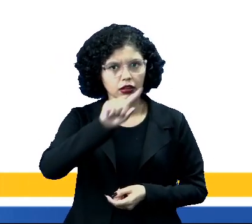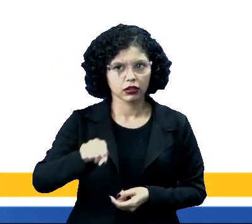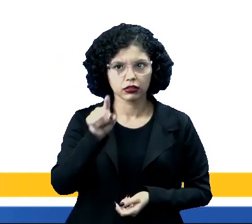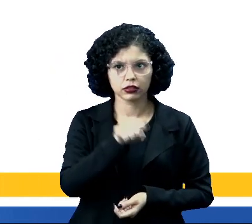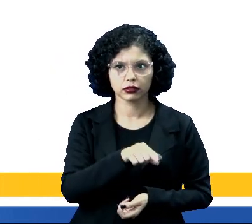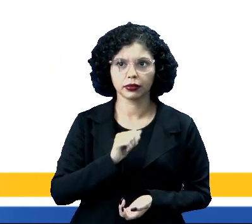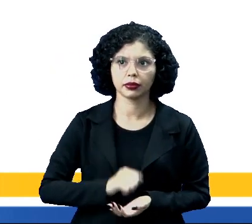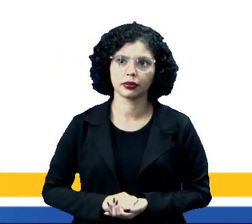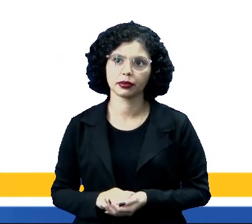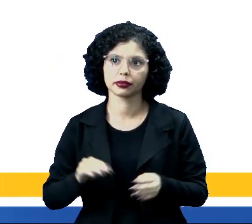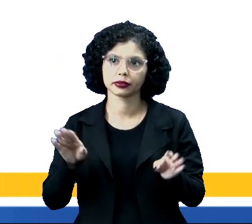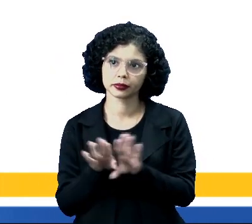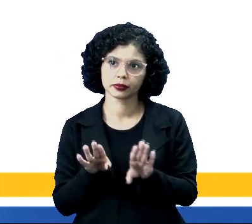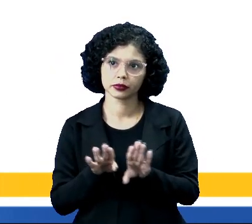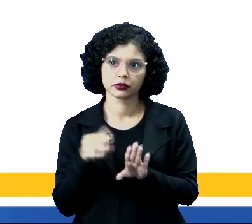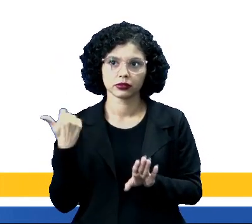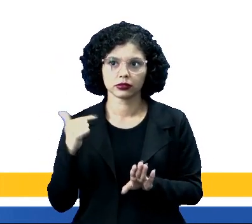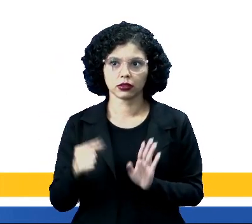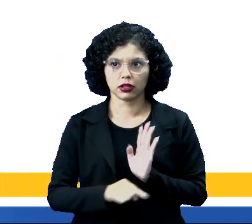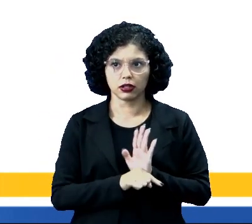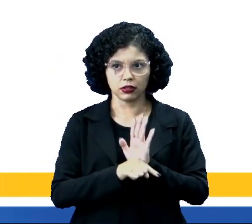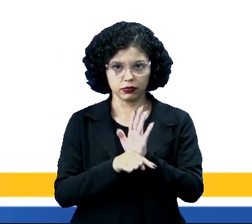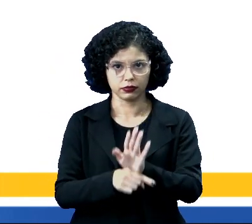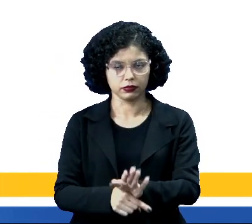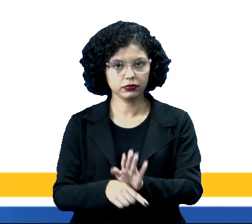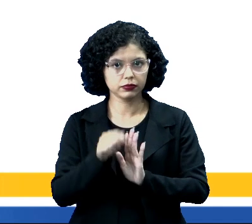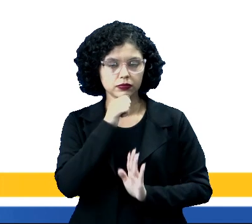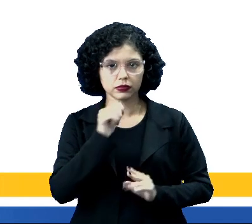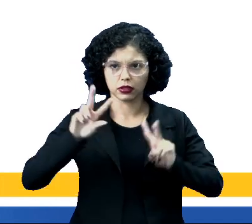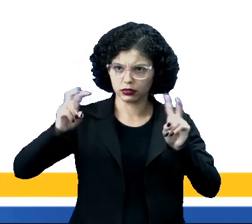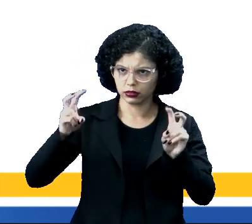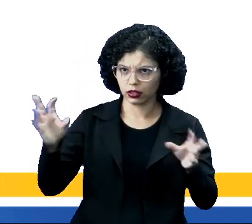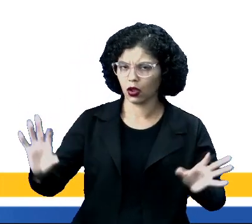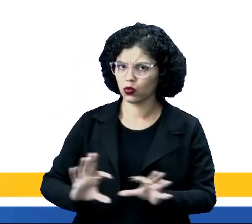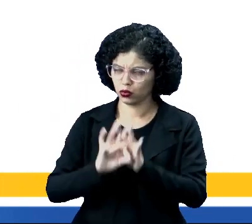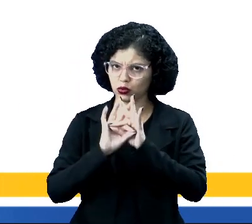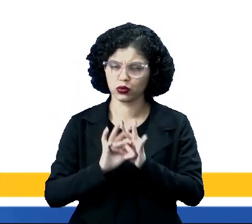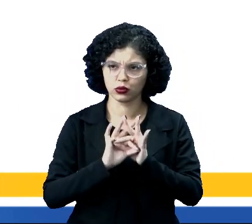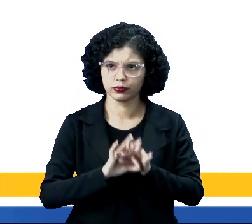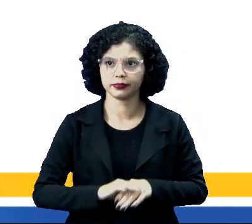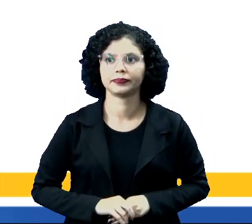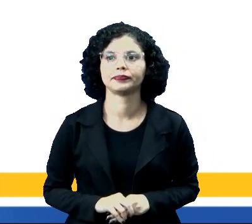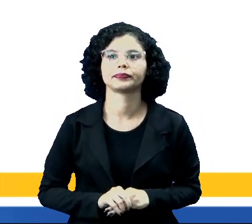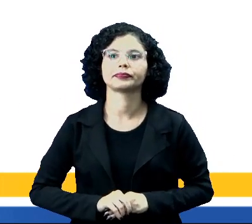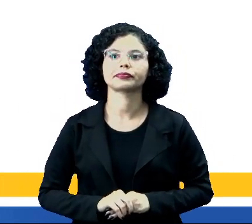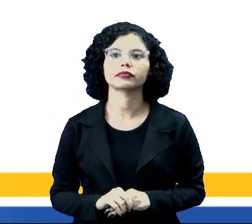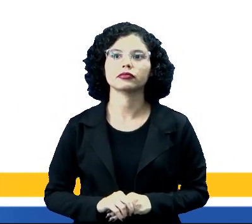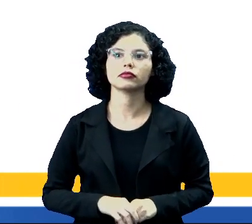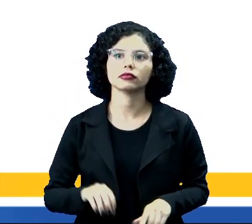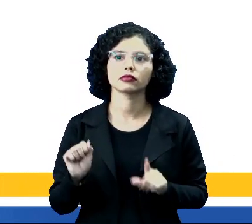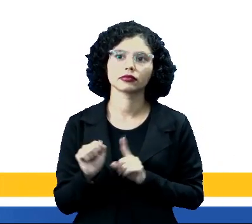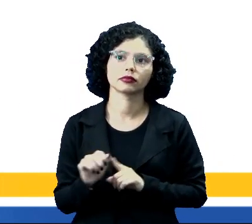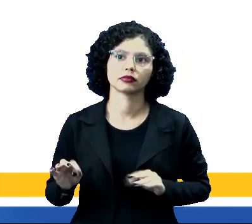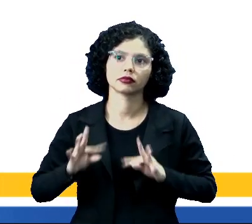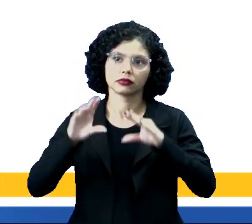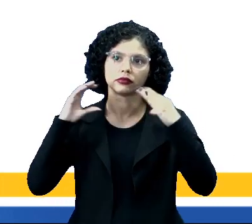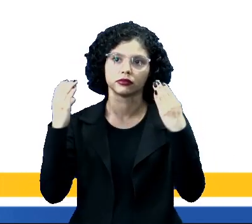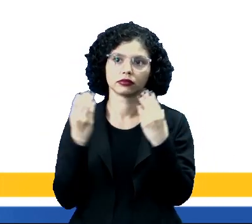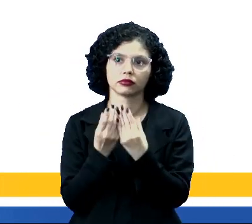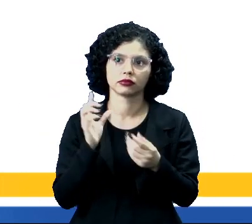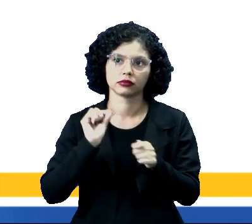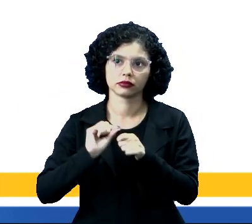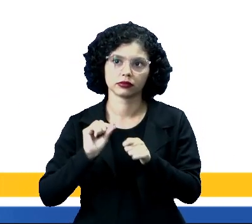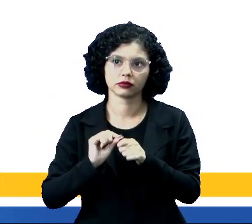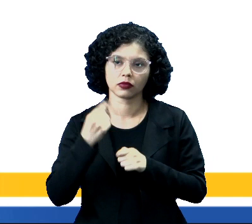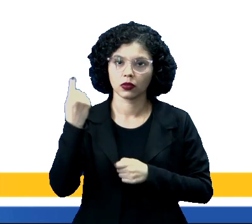a alternativa que não apresentam afirmação relacionada com essa teoria. Letra A: todos os seres